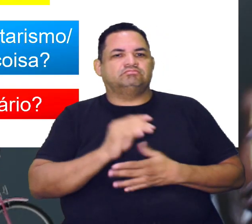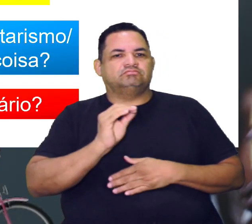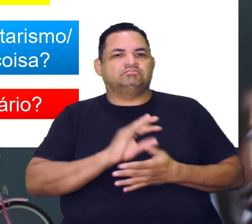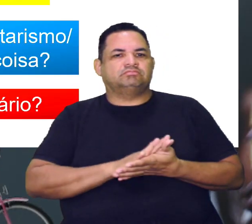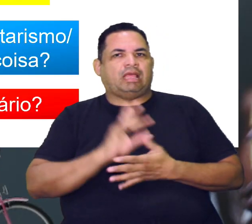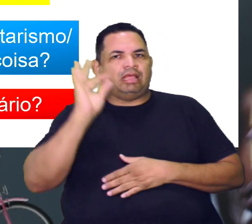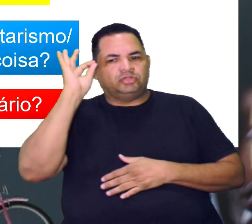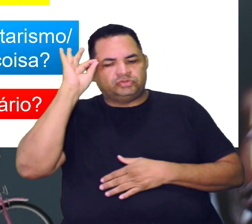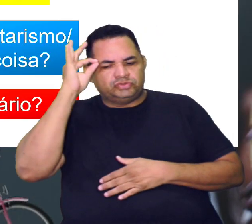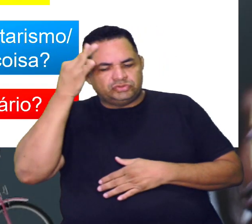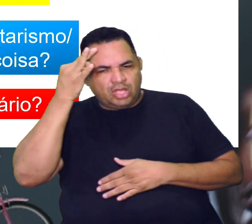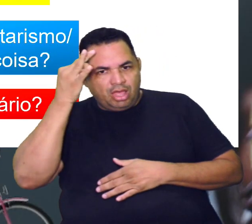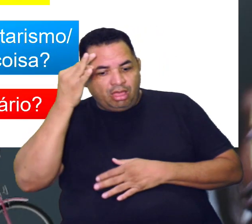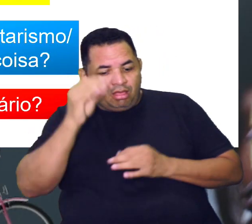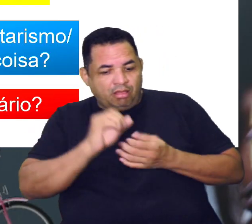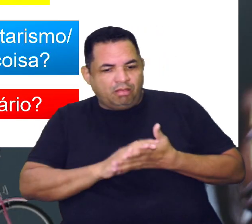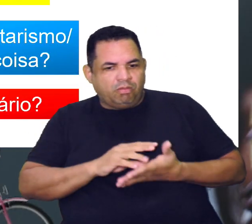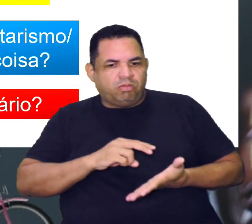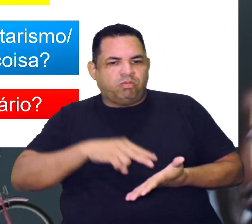meus pais, eu vou